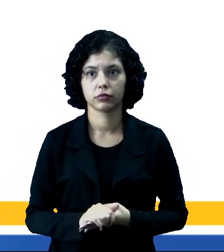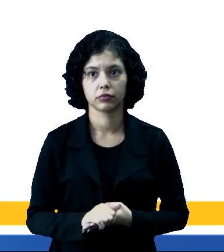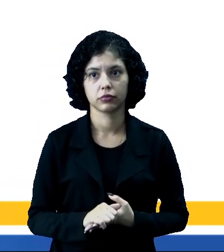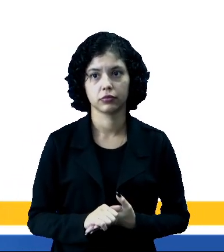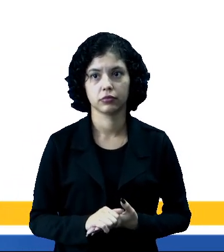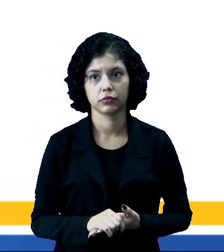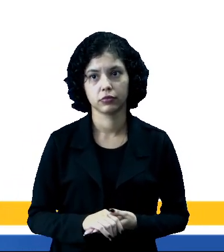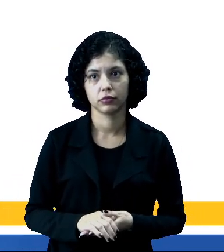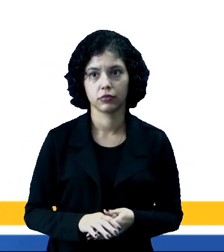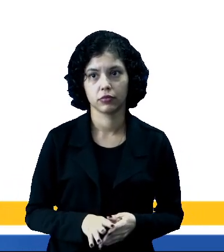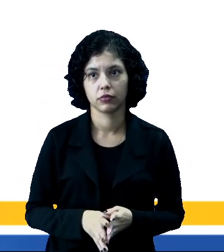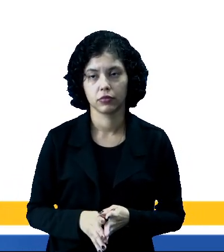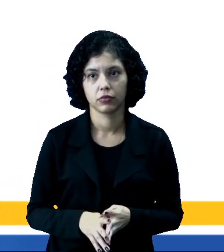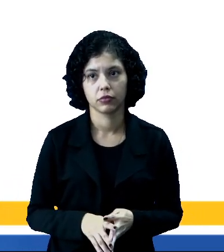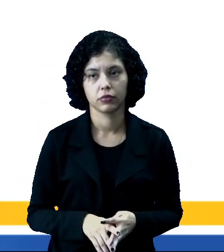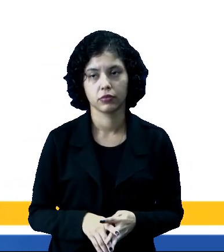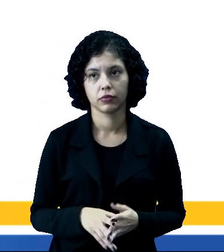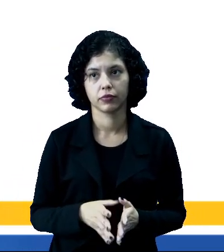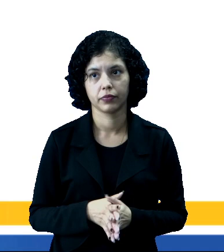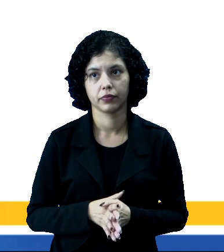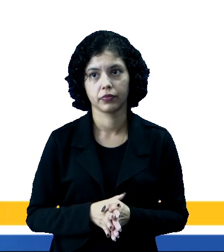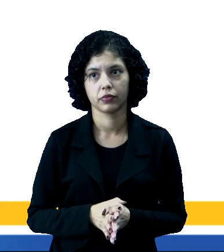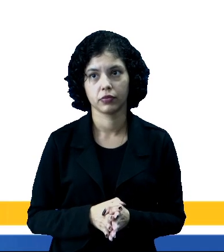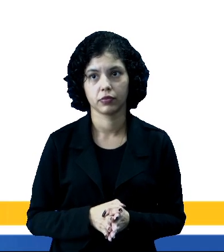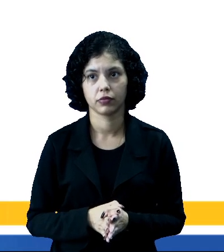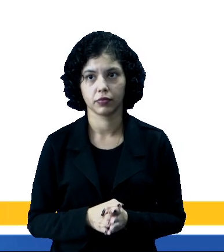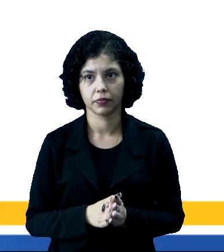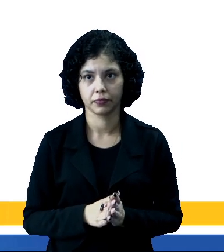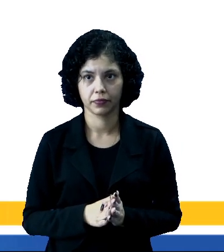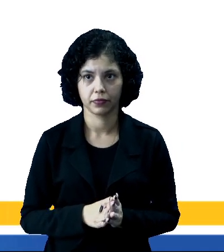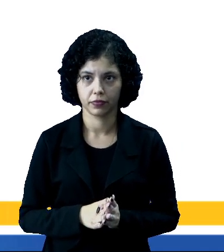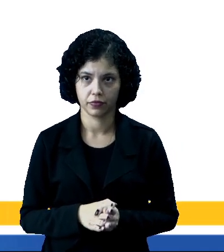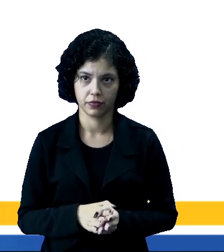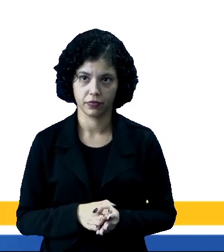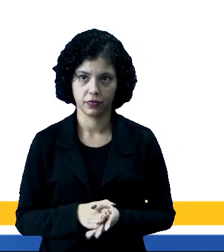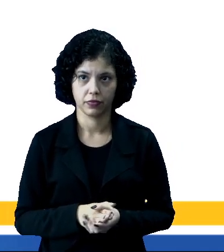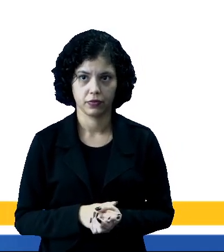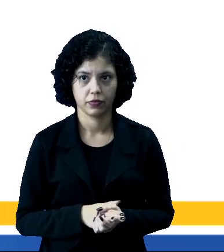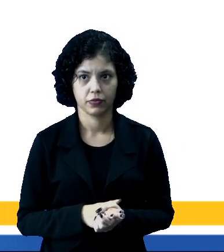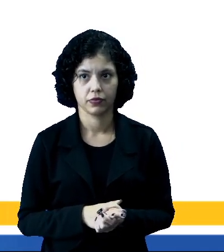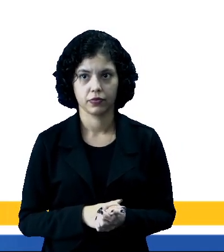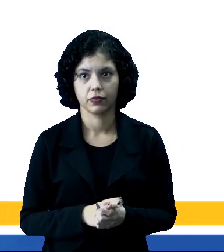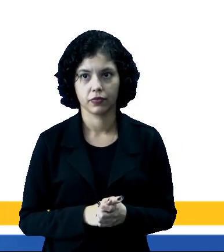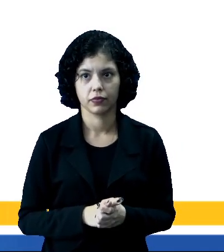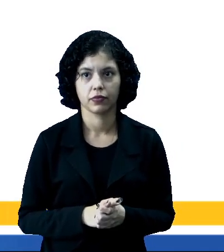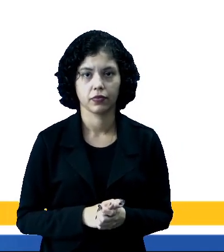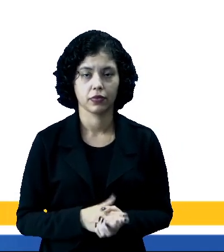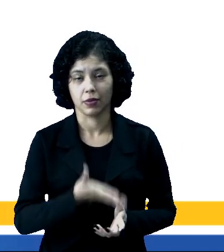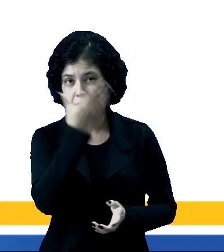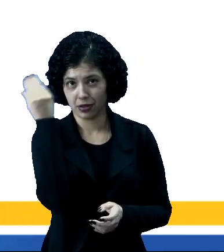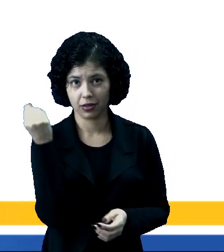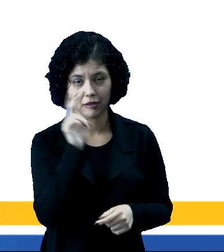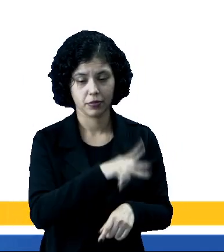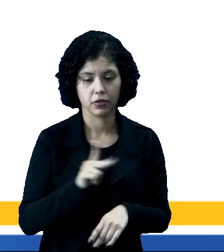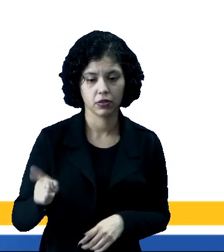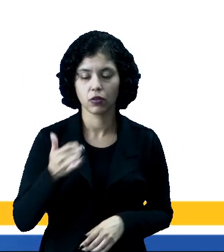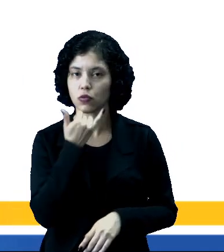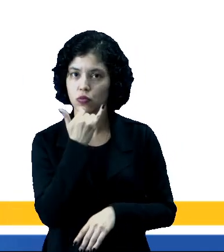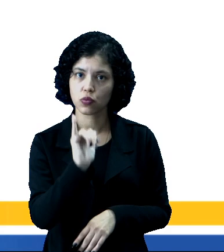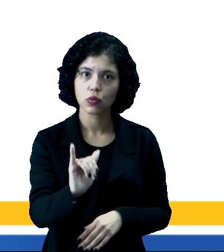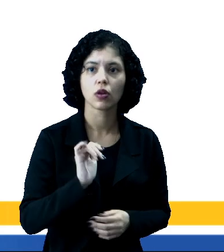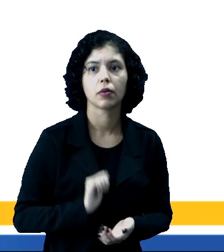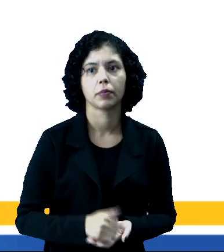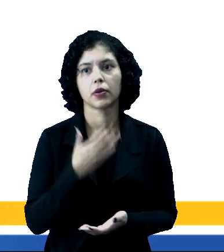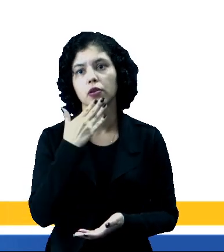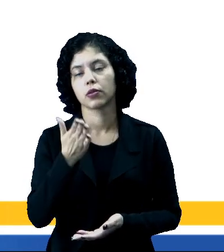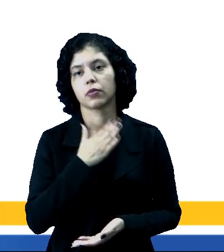já sei, me olvidei, perdão. Já le voy a pedir a meu companheiro seu caderno, adiós. Então, eu me esqueci, professora, perdão, vou